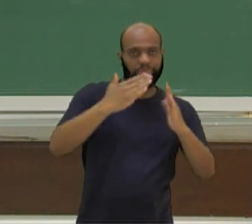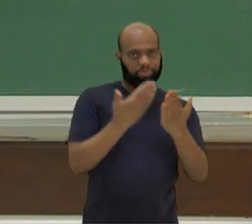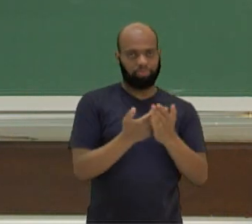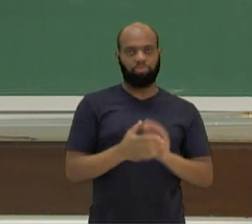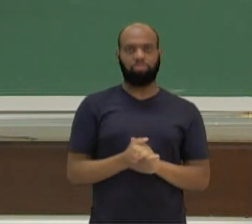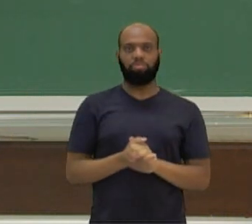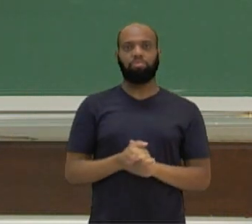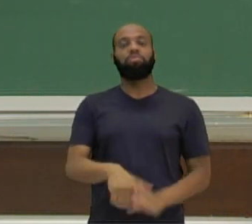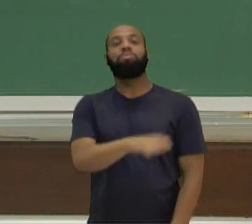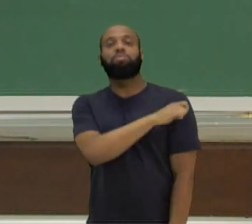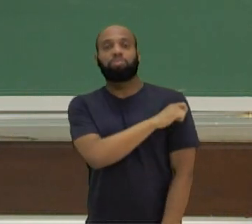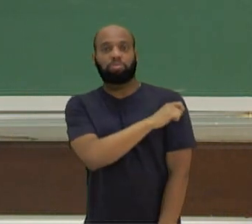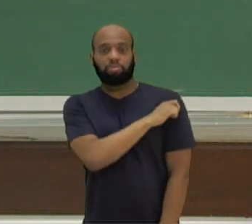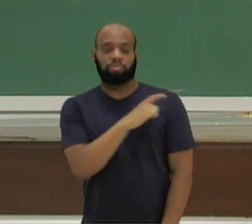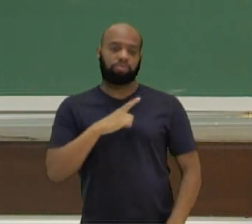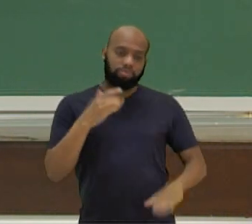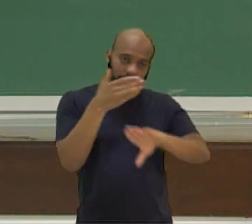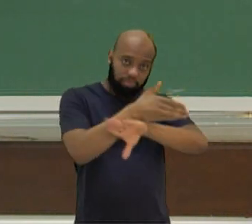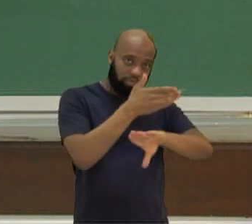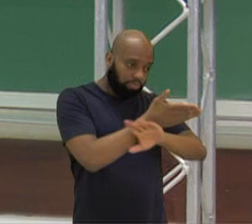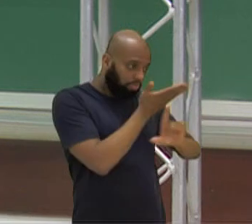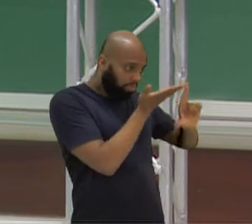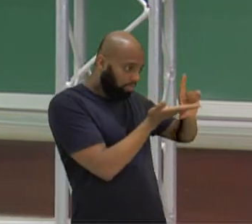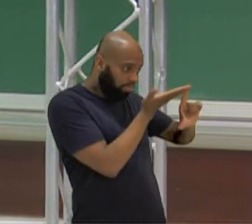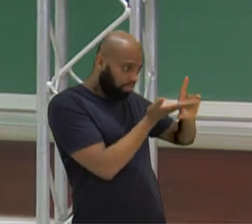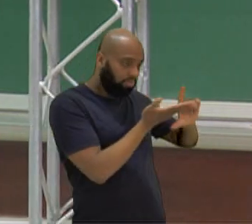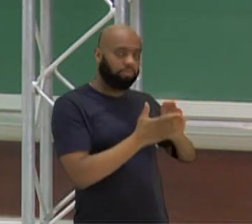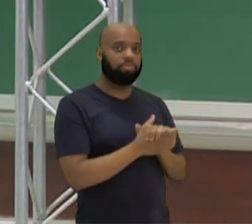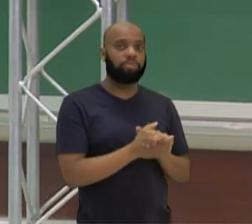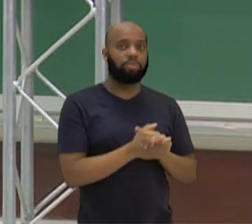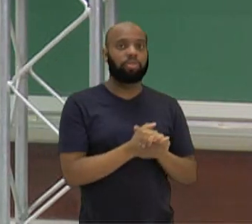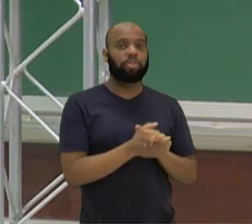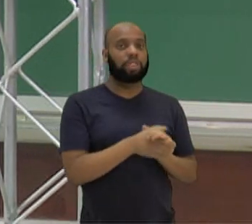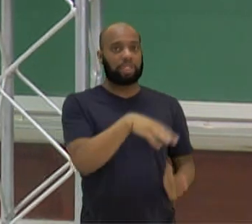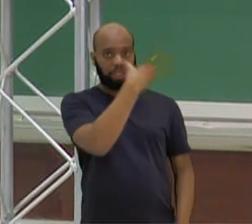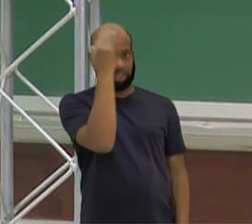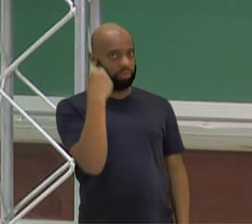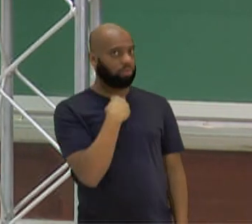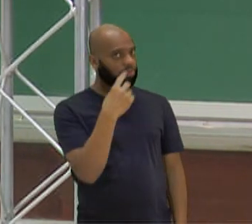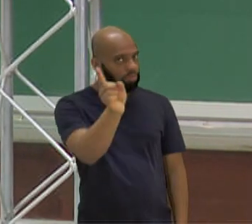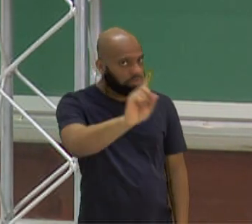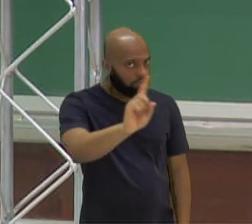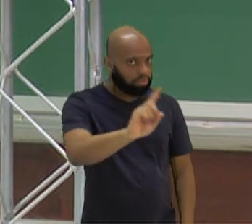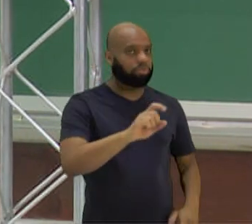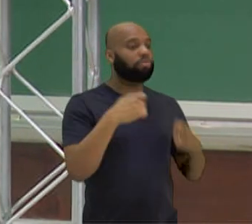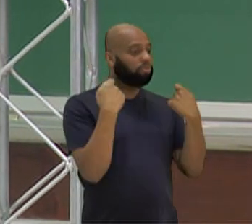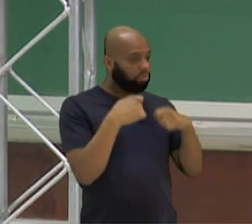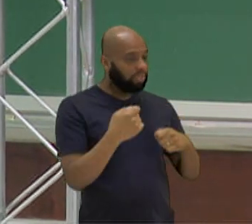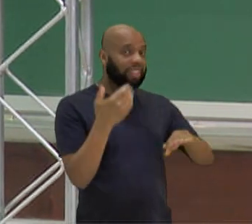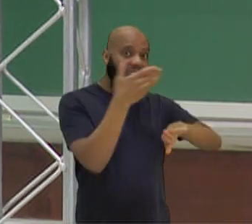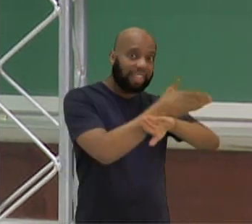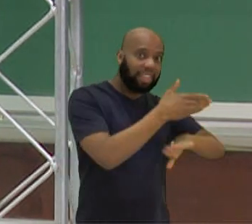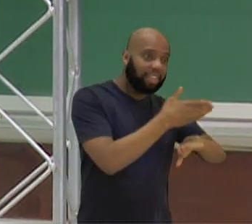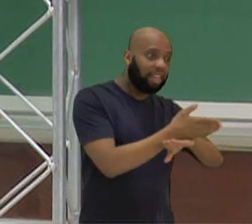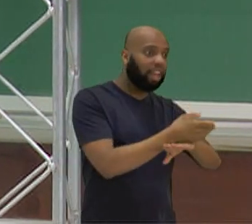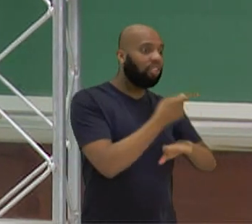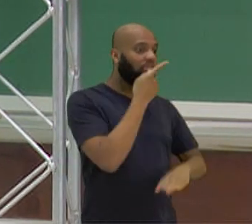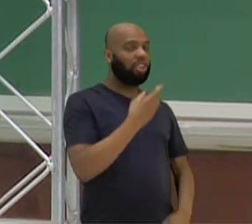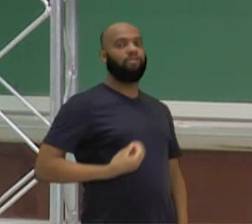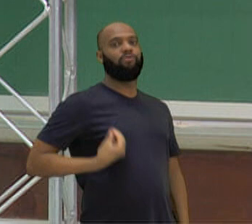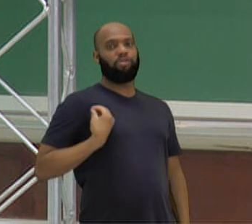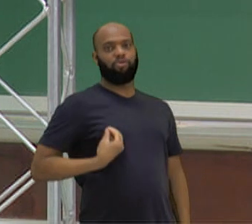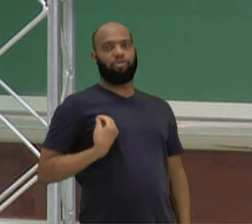os alunos que estão acessando o Classroom, não esqueçam de entrar lá e confirmar a presença lá